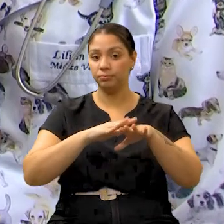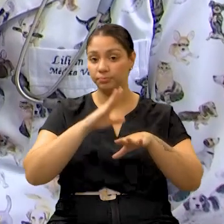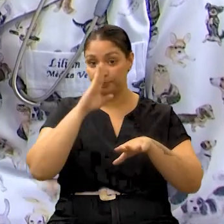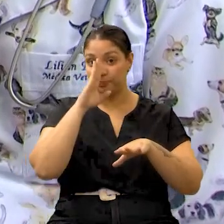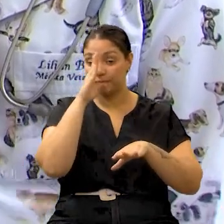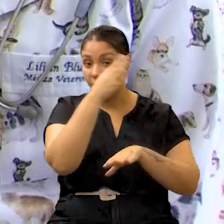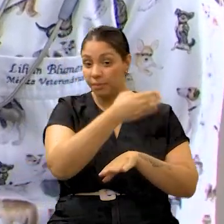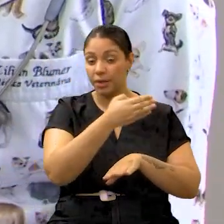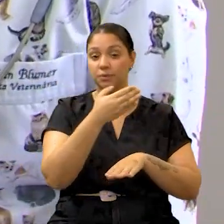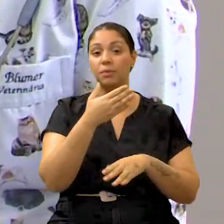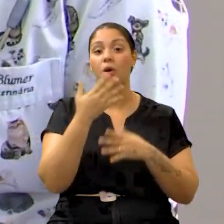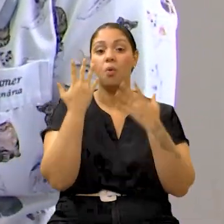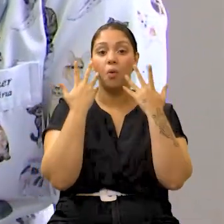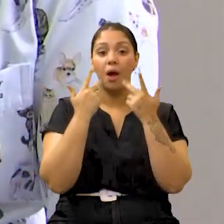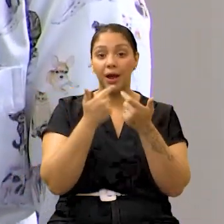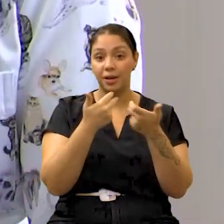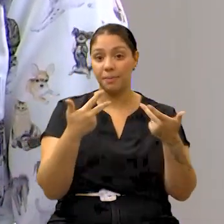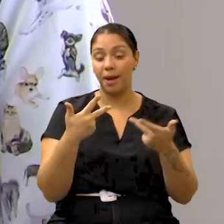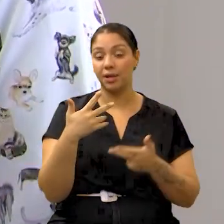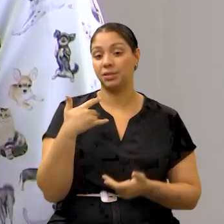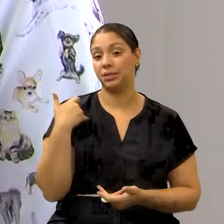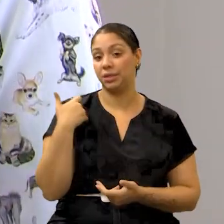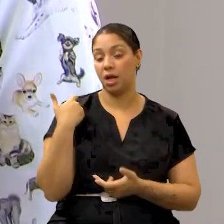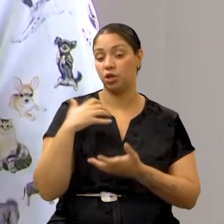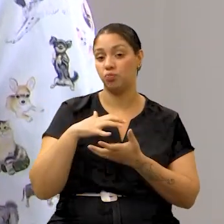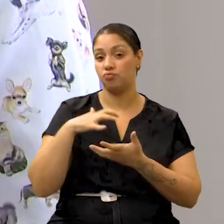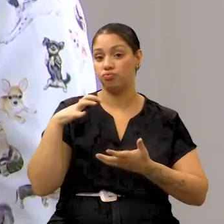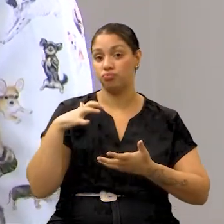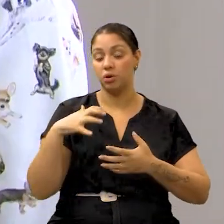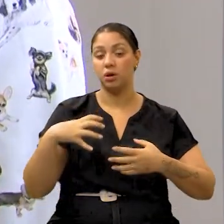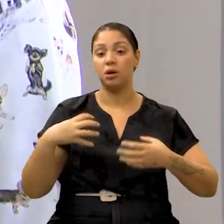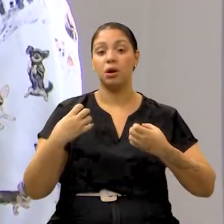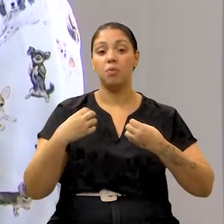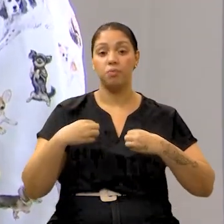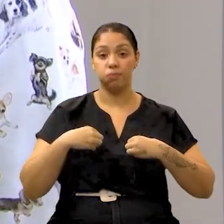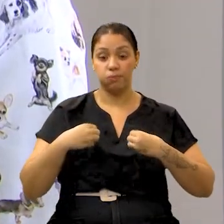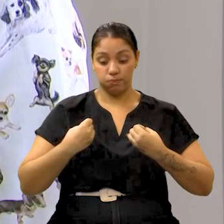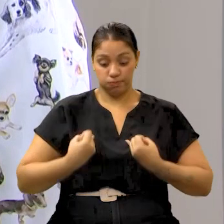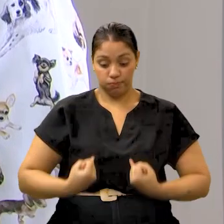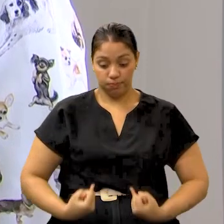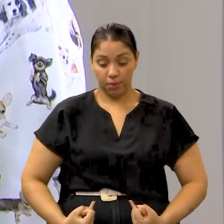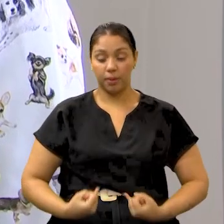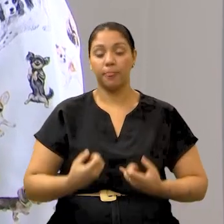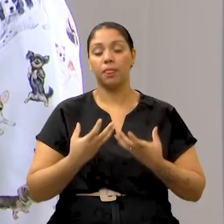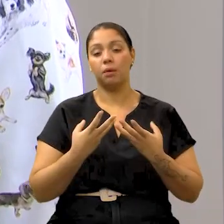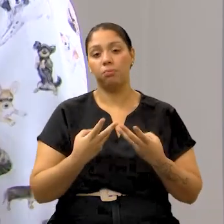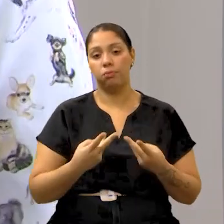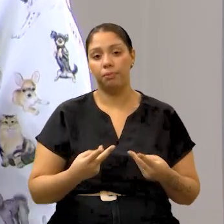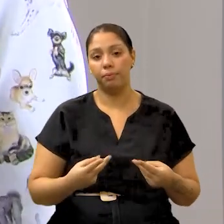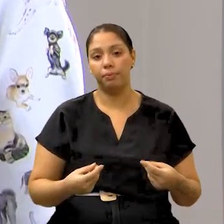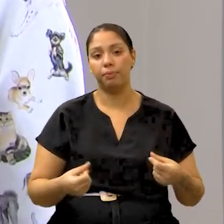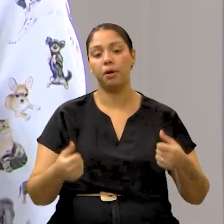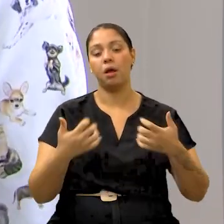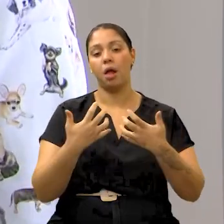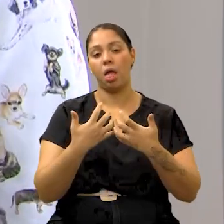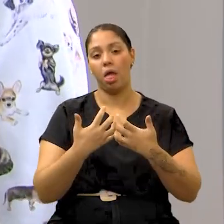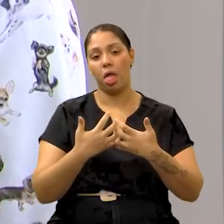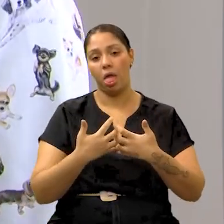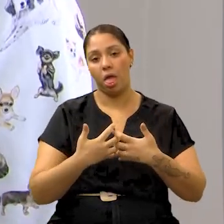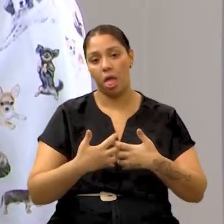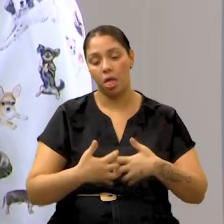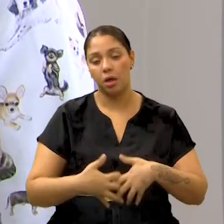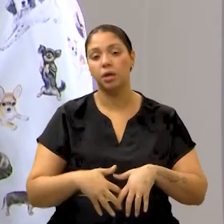enfermidade principalmente nos animais idosos, os rins vão perdendo a sua capacidade funcional e deixando